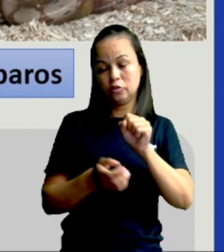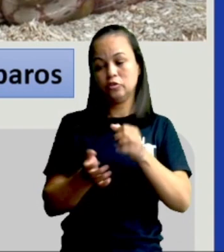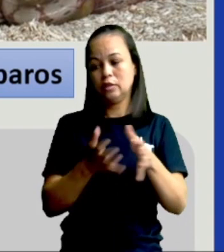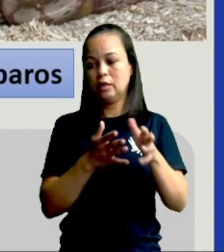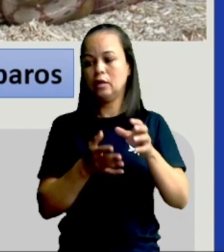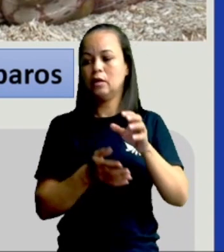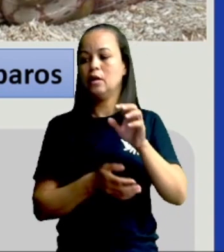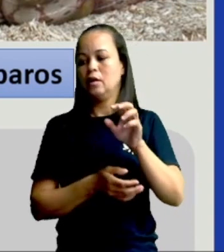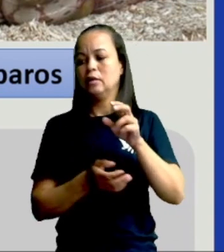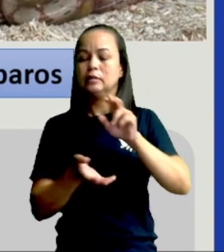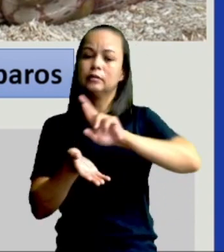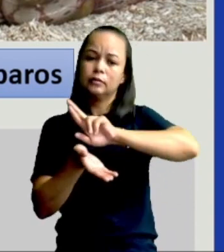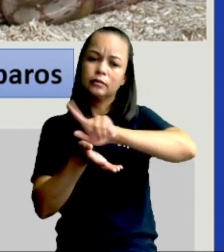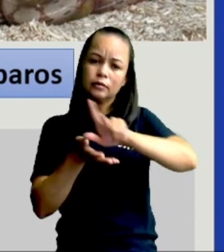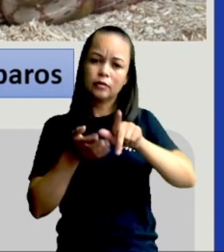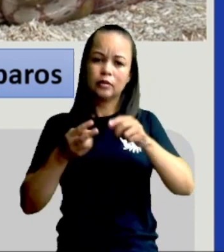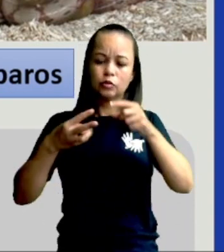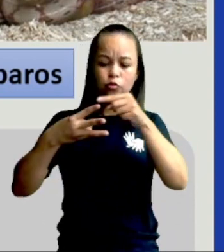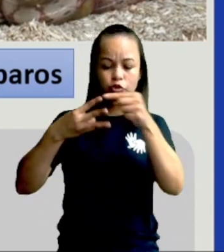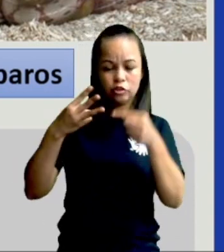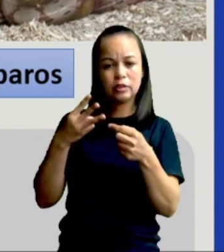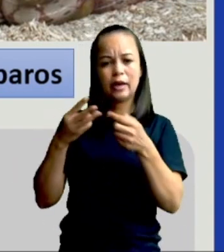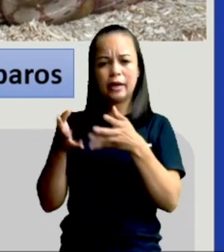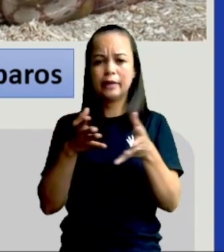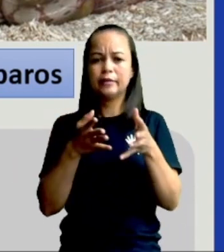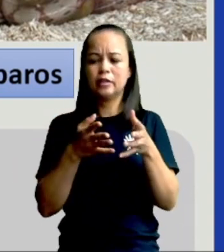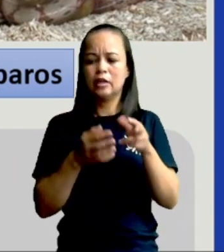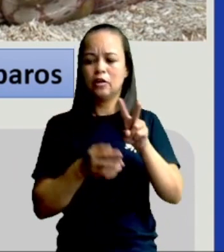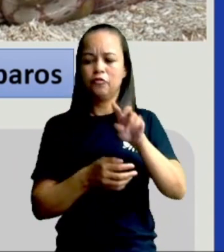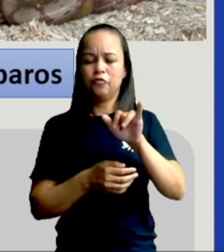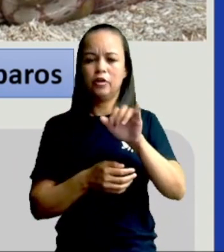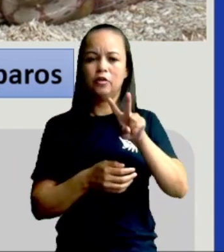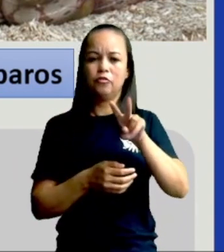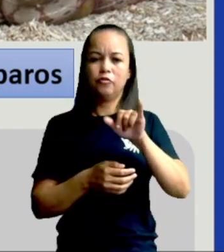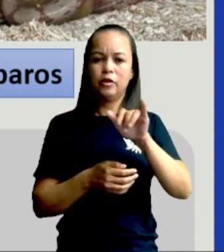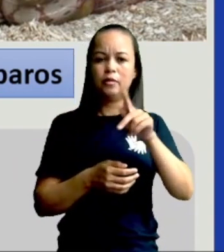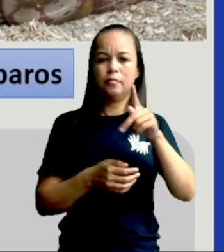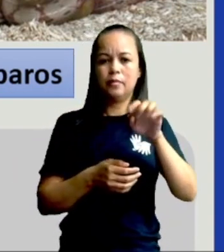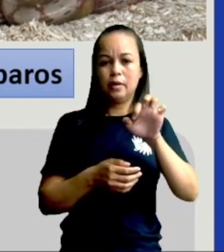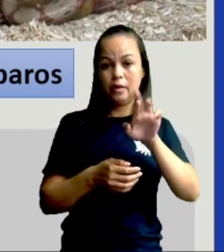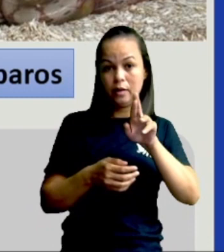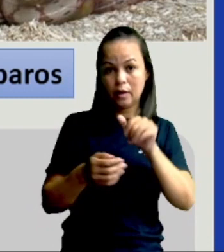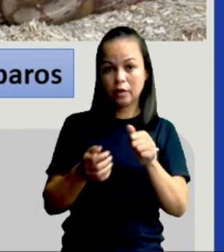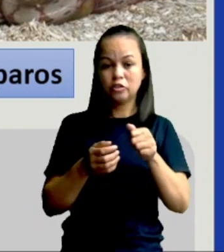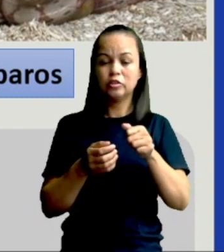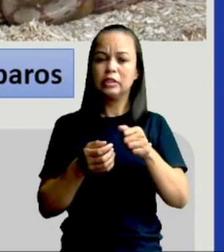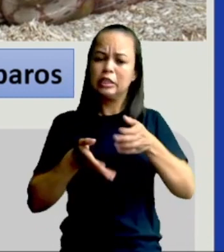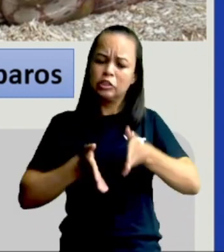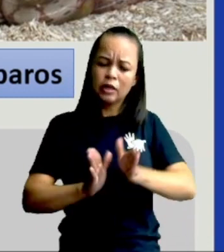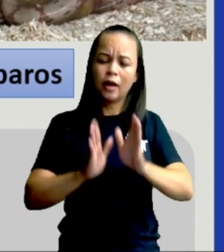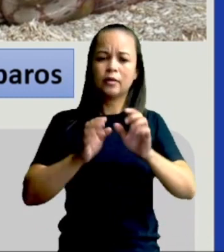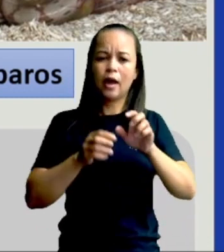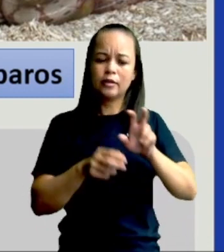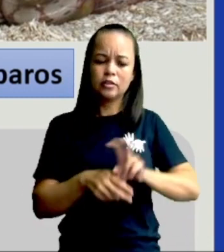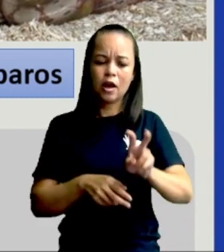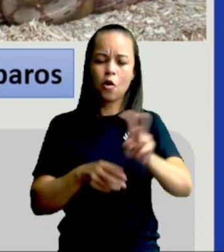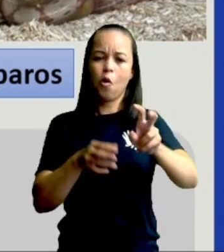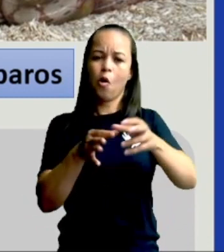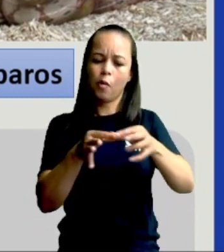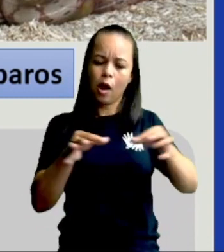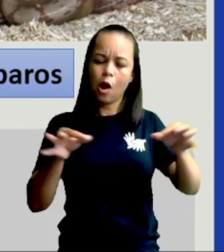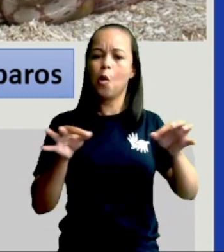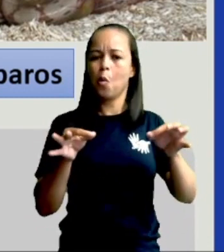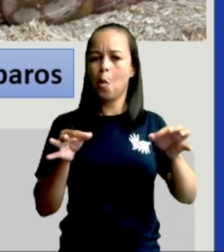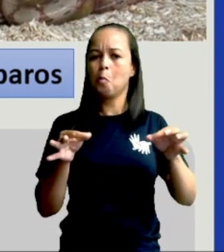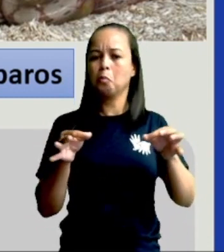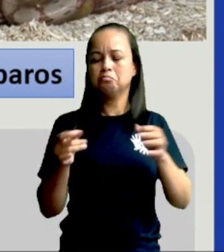ovovivíparas. Essa é uma espécie de cobra vivípara que você percebe que já nasce o filhote completo dentro da